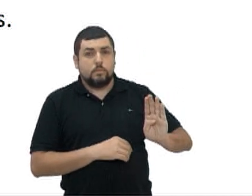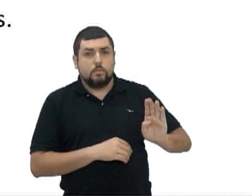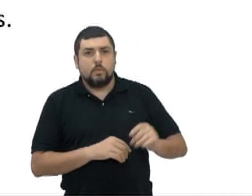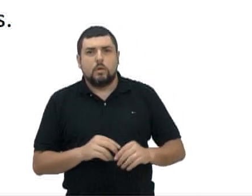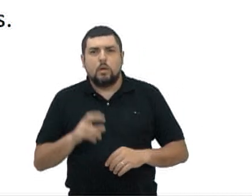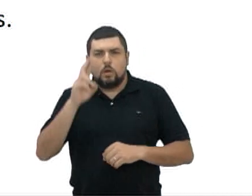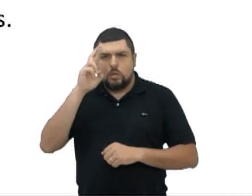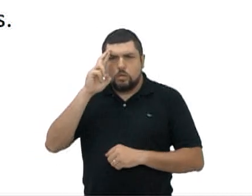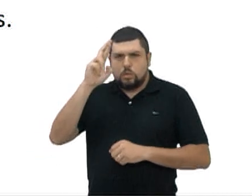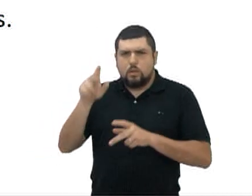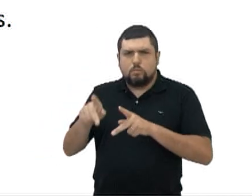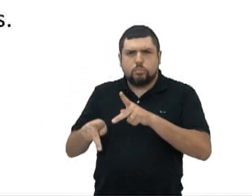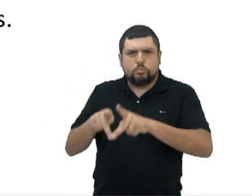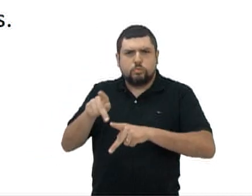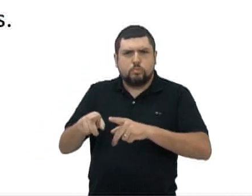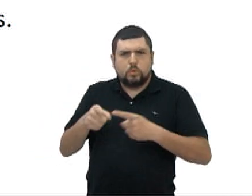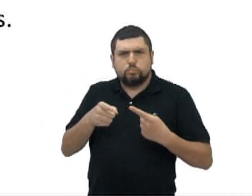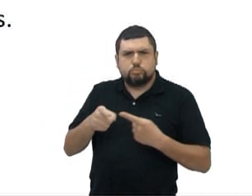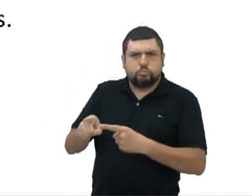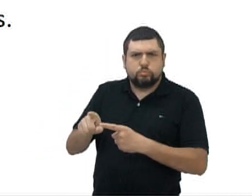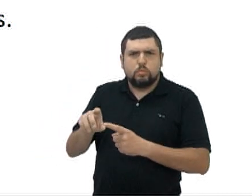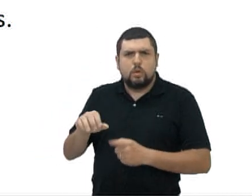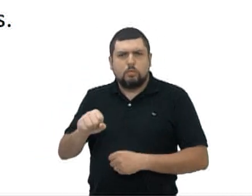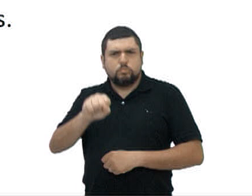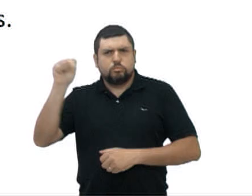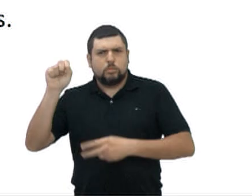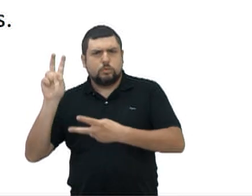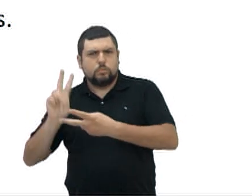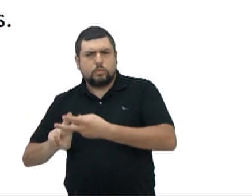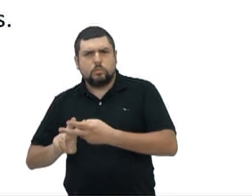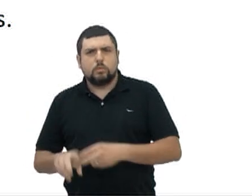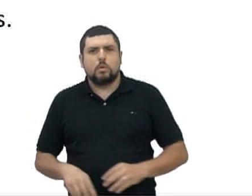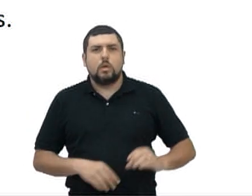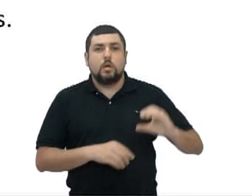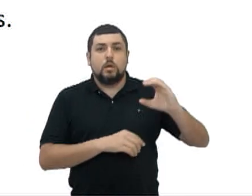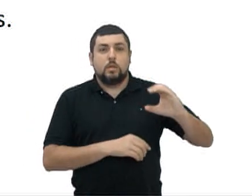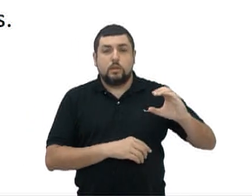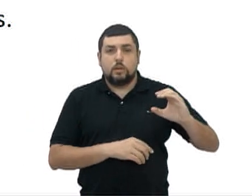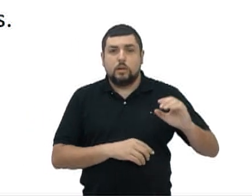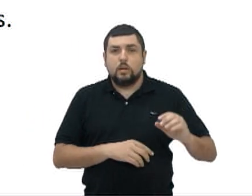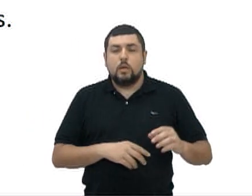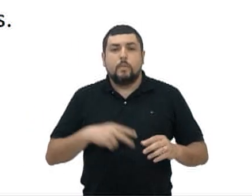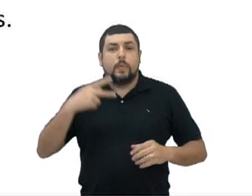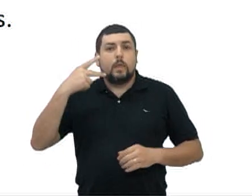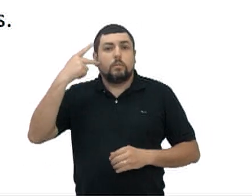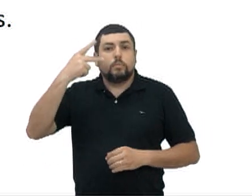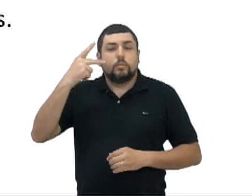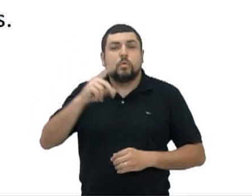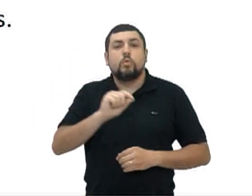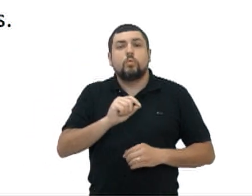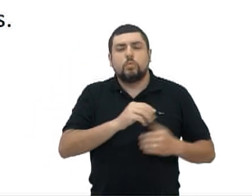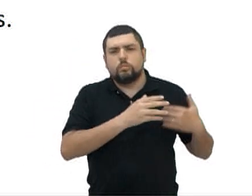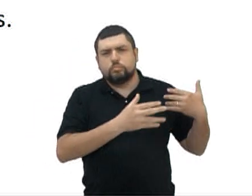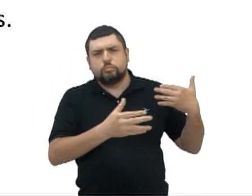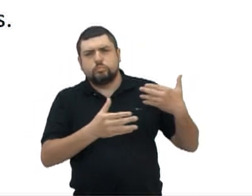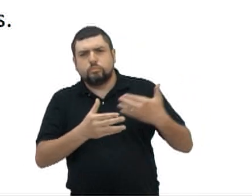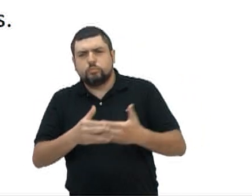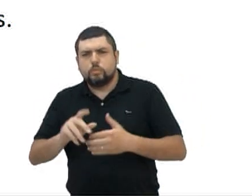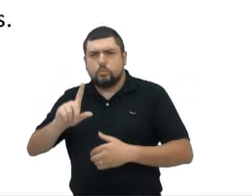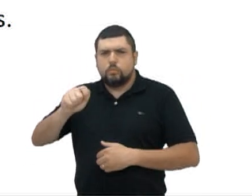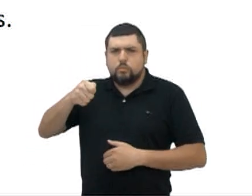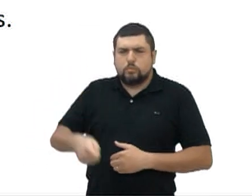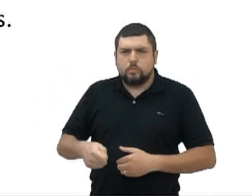populares por crimes de subversão. C, presença de políticos com trajetórias no regime autoritário. D, prorrogação